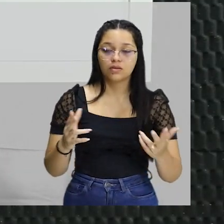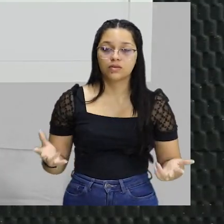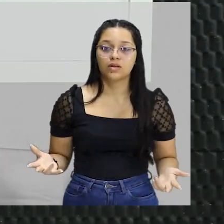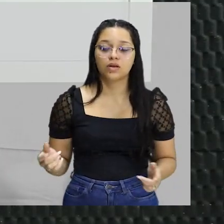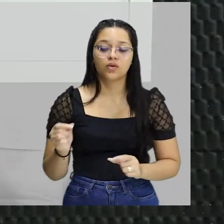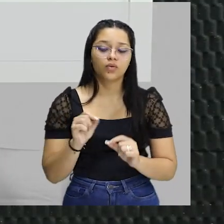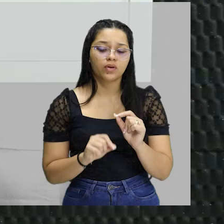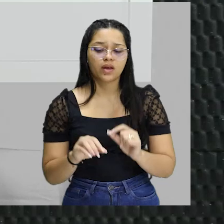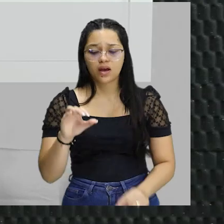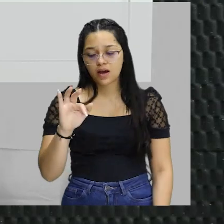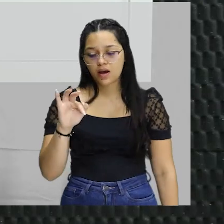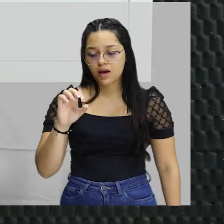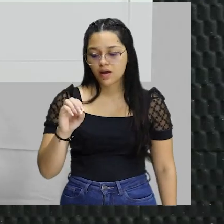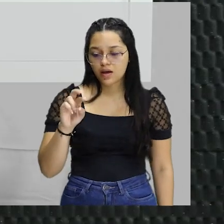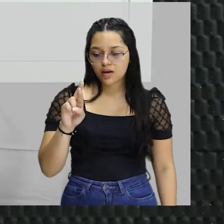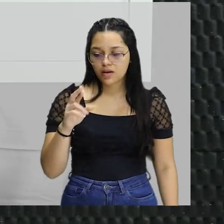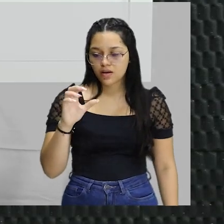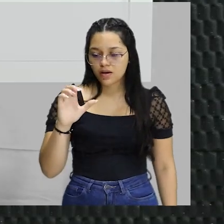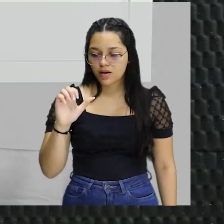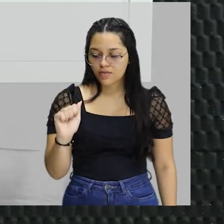à força